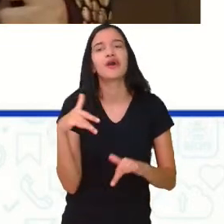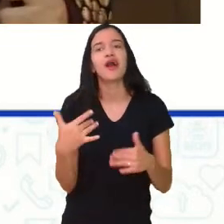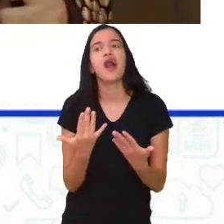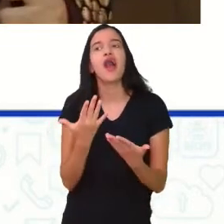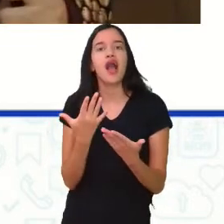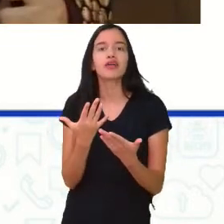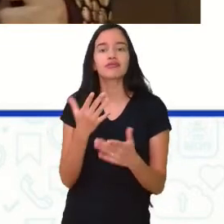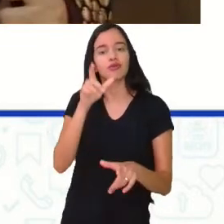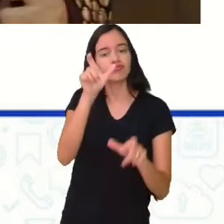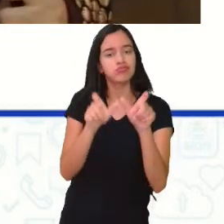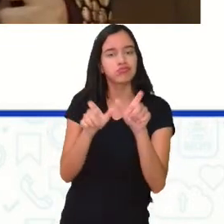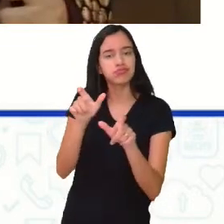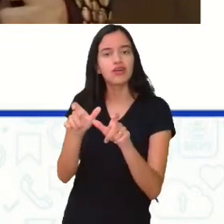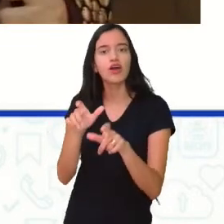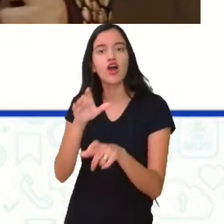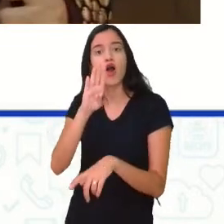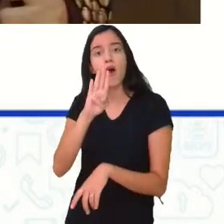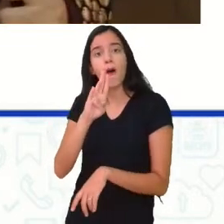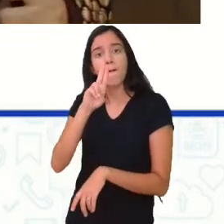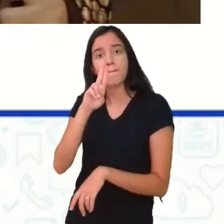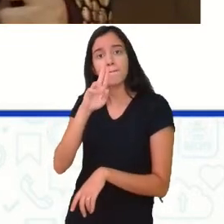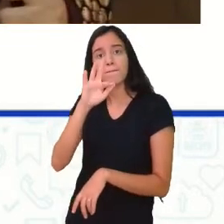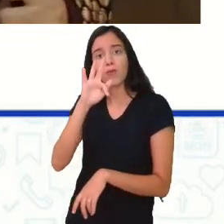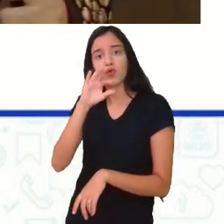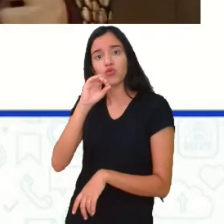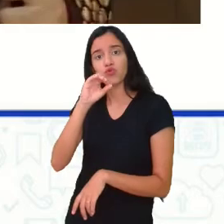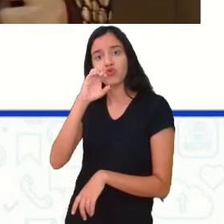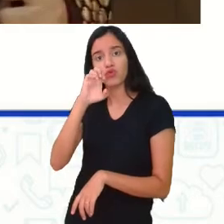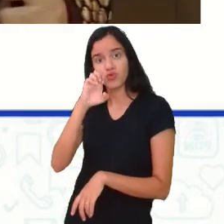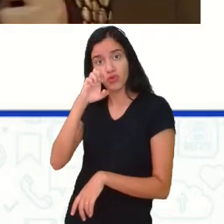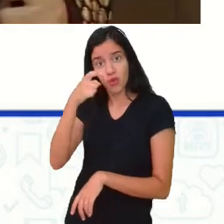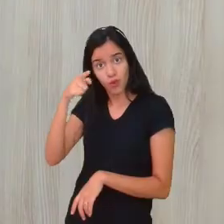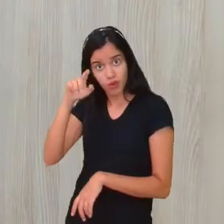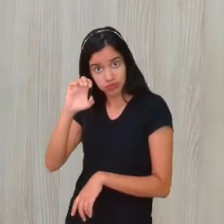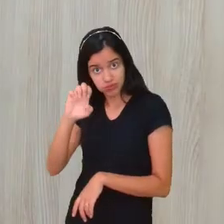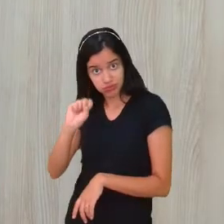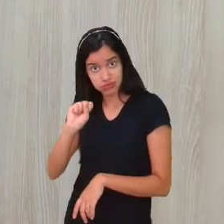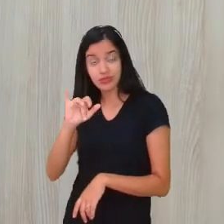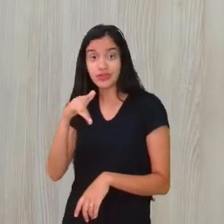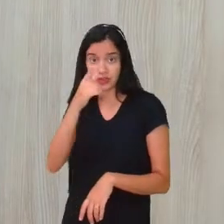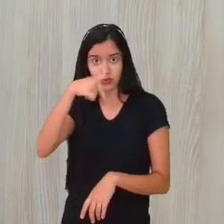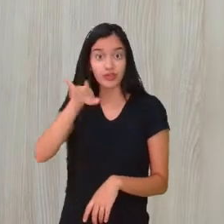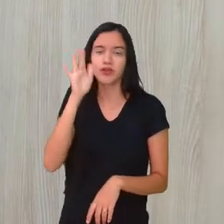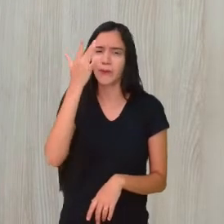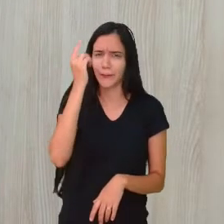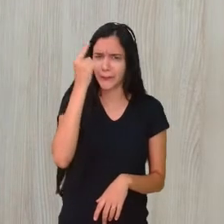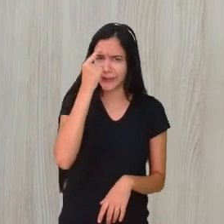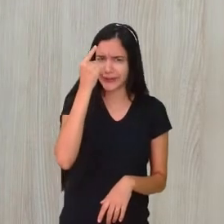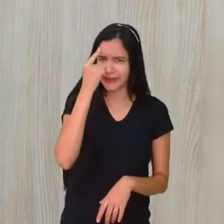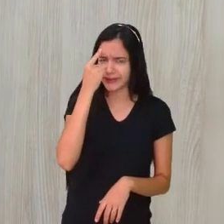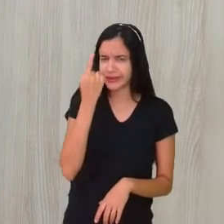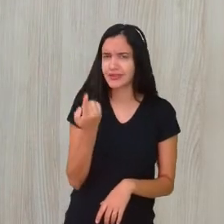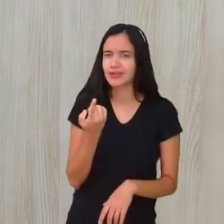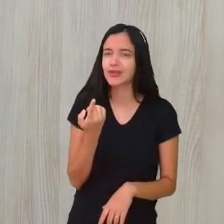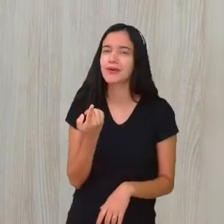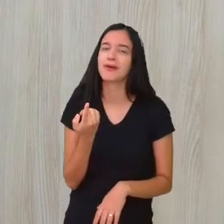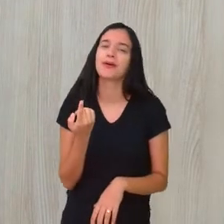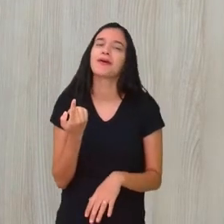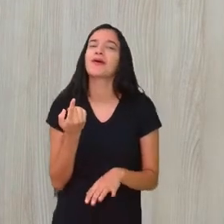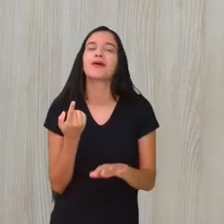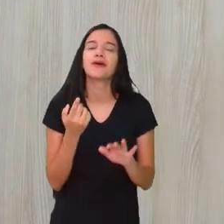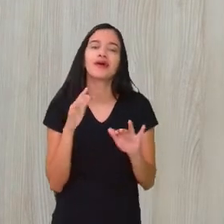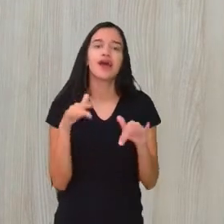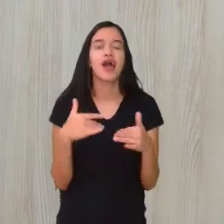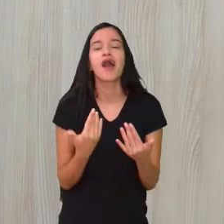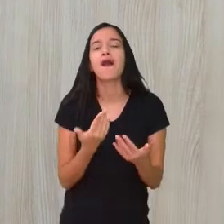dos bufões. Por que este nome? Exatamente isso que vocês estão pensando, eu não vou falar aqui, né? Por conta das